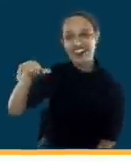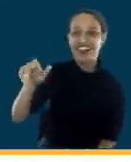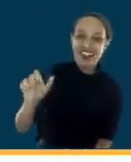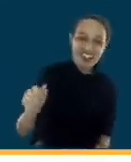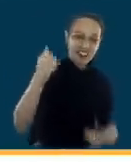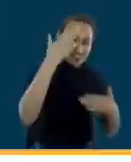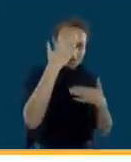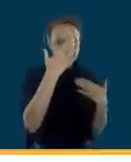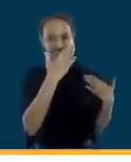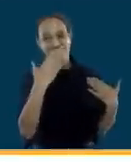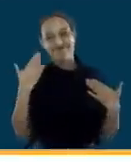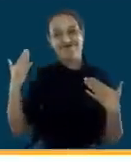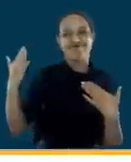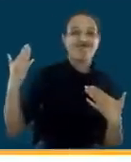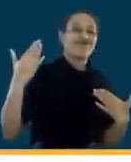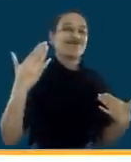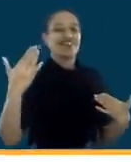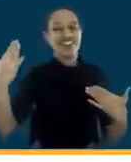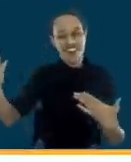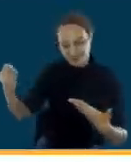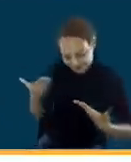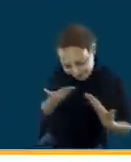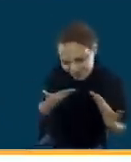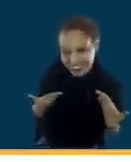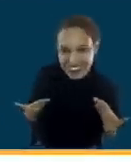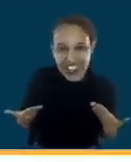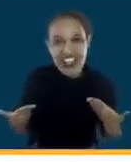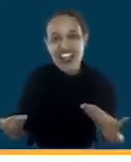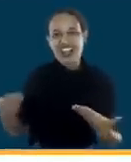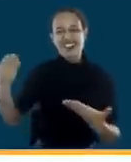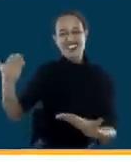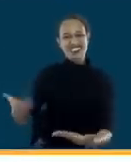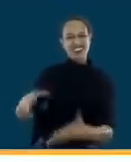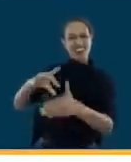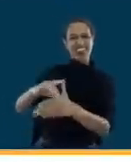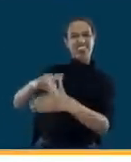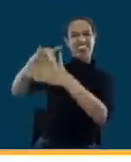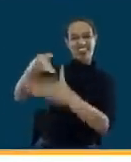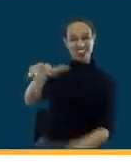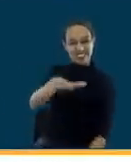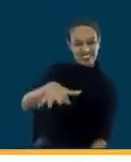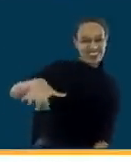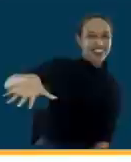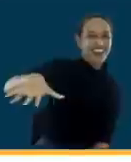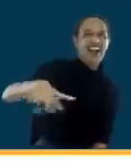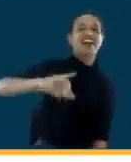Obrigado por me acolher, dono da terra, na terra da jurema.